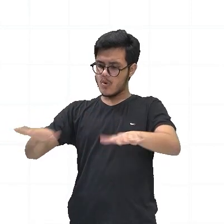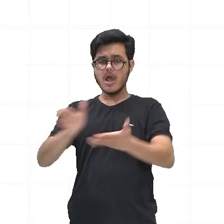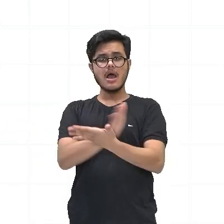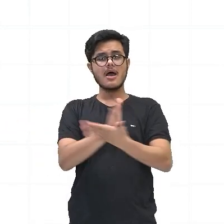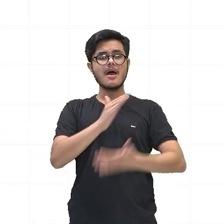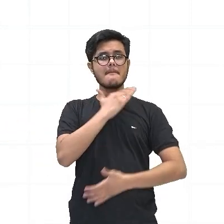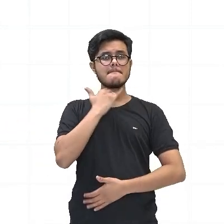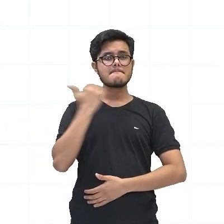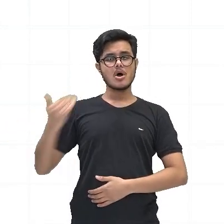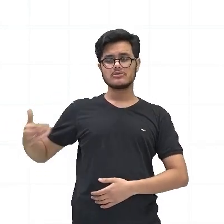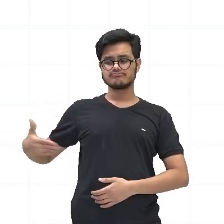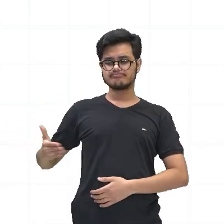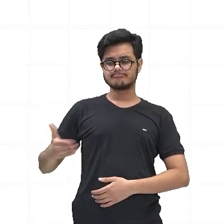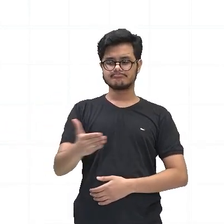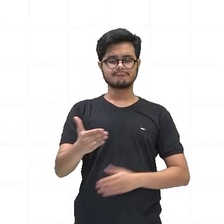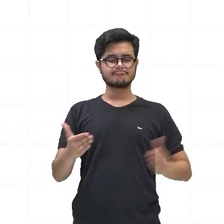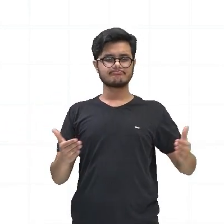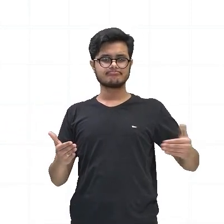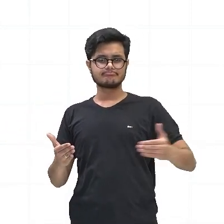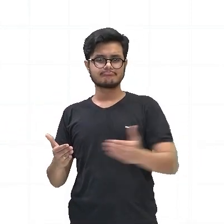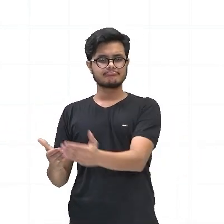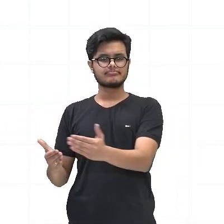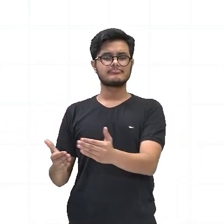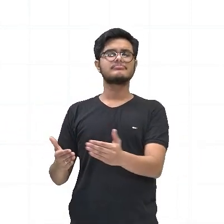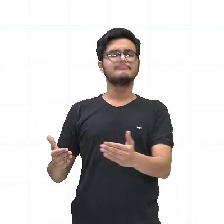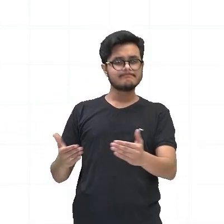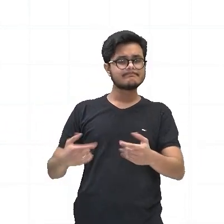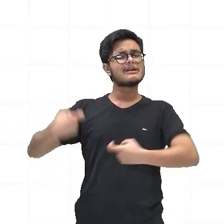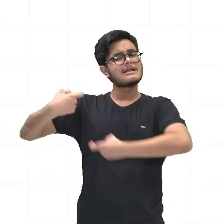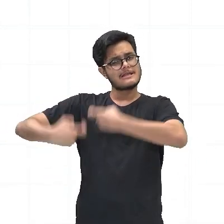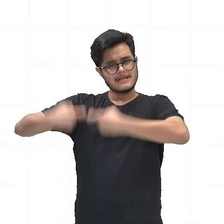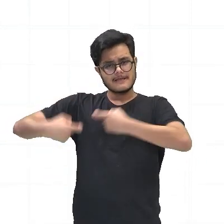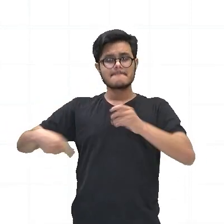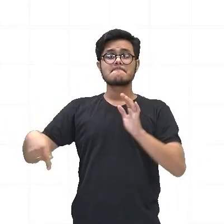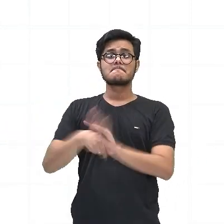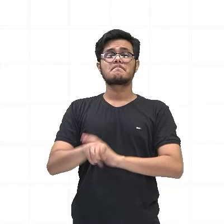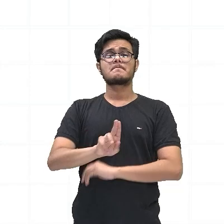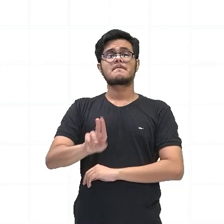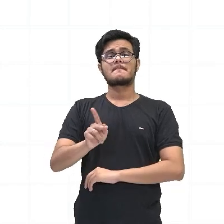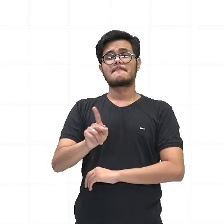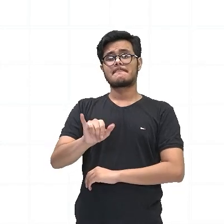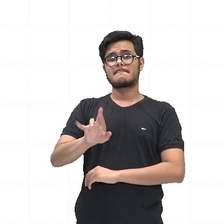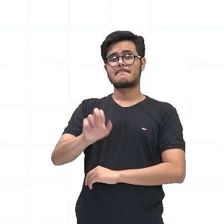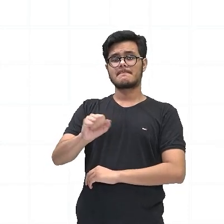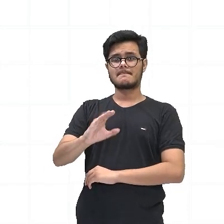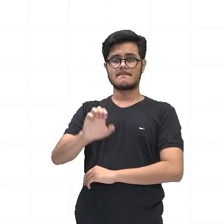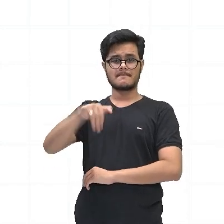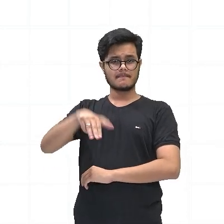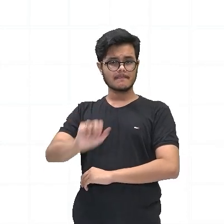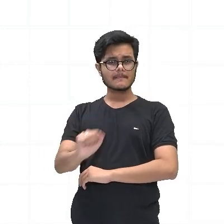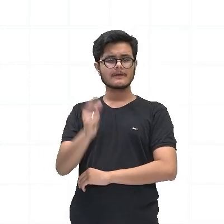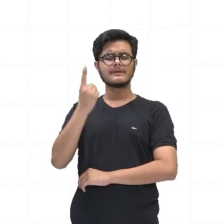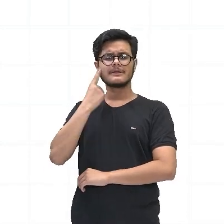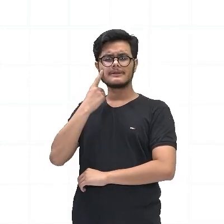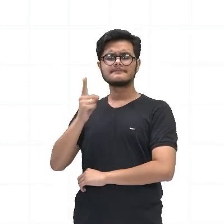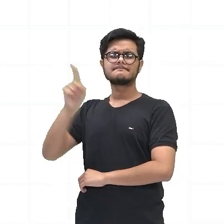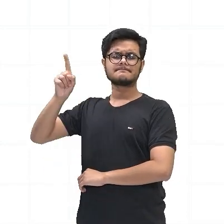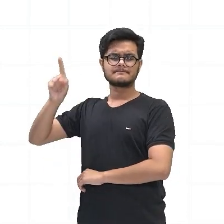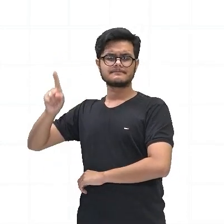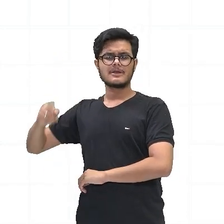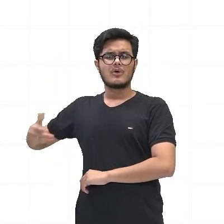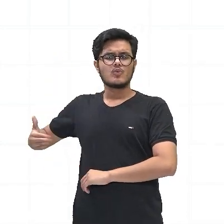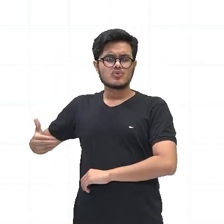né, por interferência nos processos migratórios e reprodutivos, que é o fenômeno da piracema. Você observa aí na imagem, né, que os